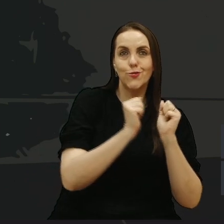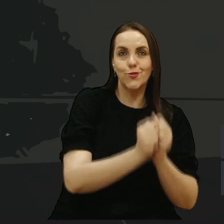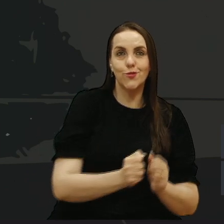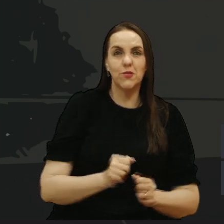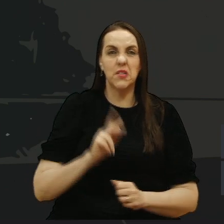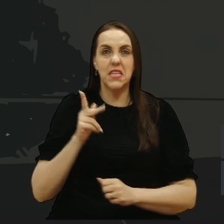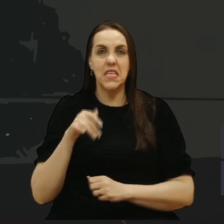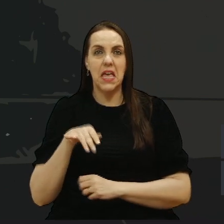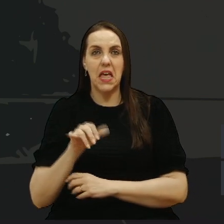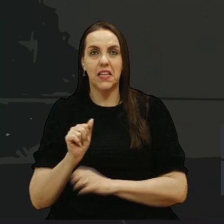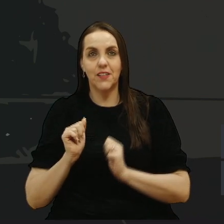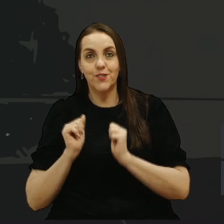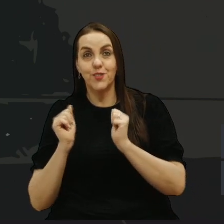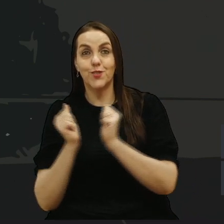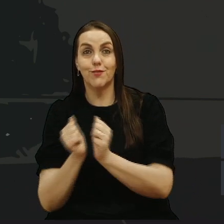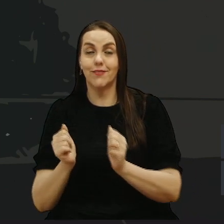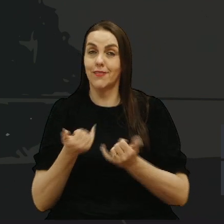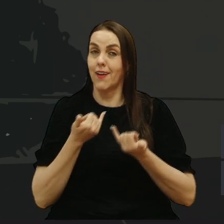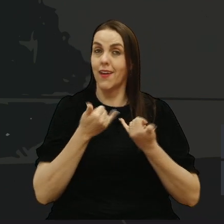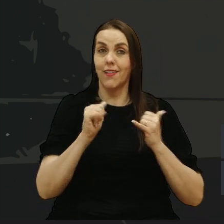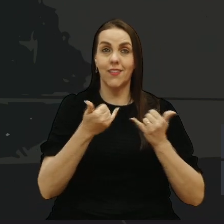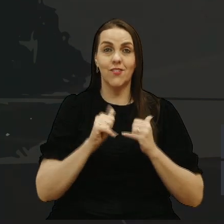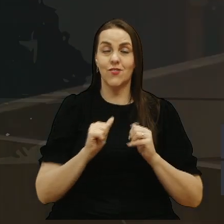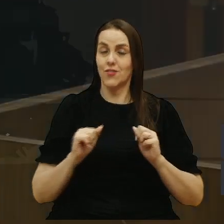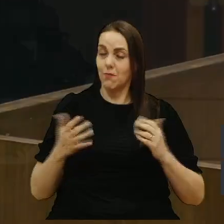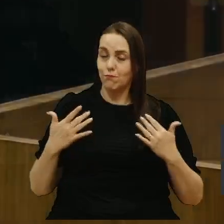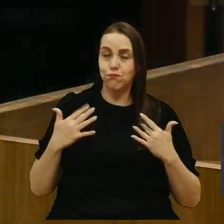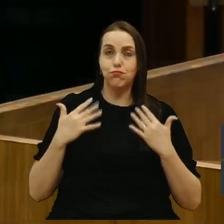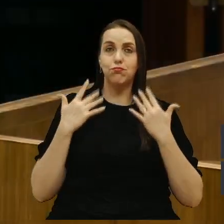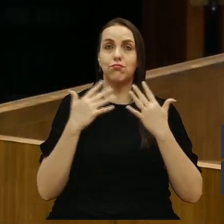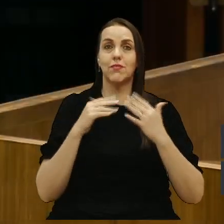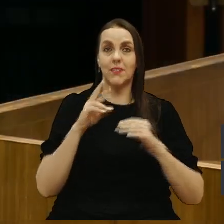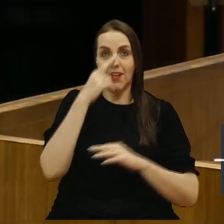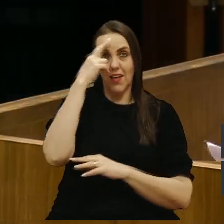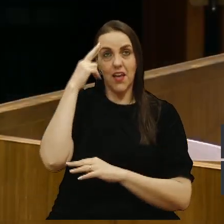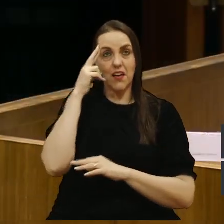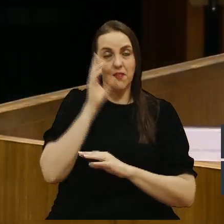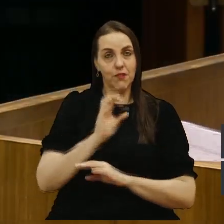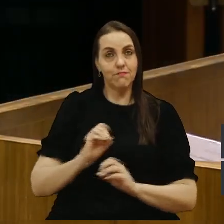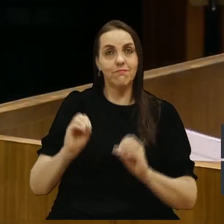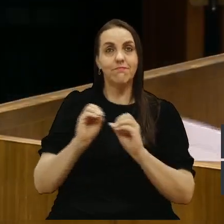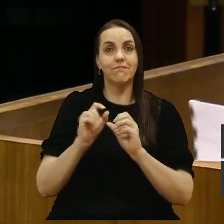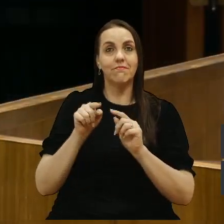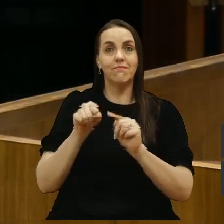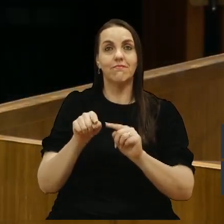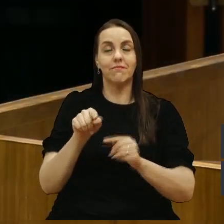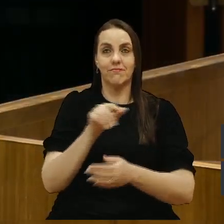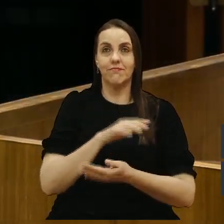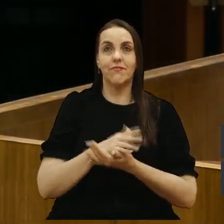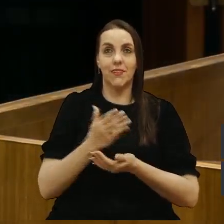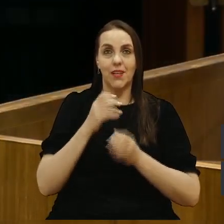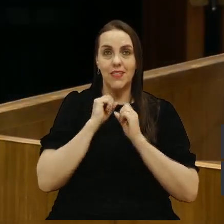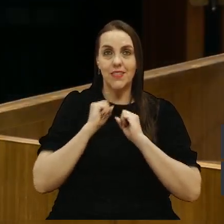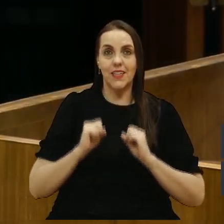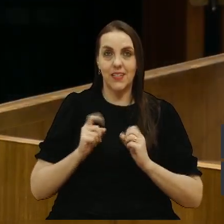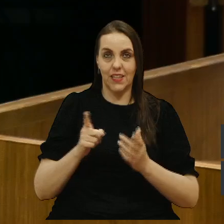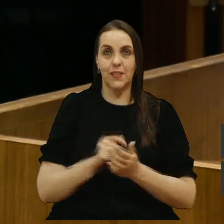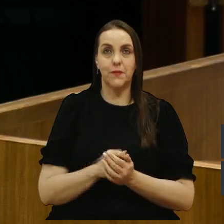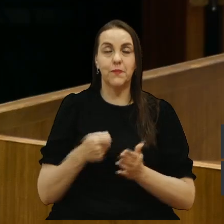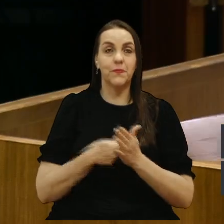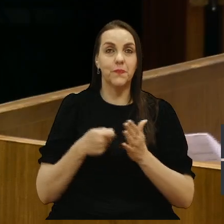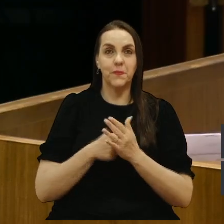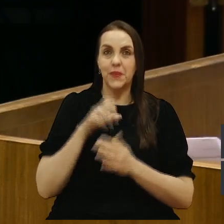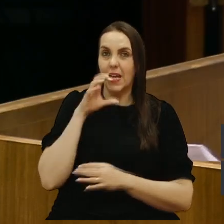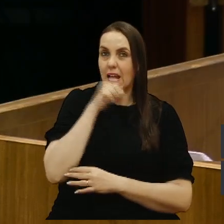Então, a energia, a frequência do Rafael já deu um toque legal para a secretaria. A gente está tendo aí economia, vou tentar ser rápido aqui, só tem 3